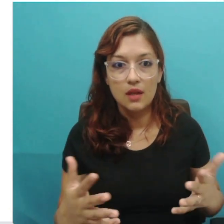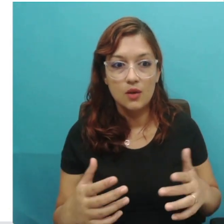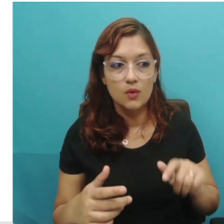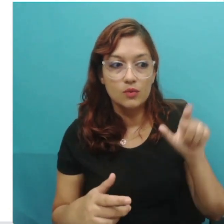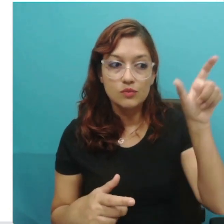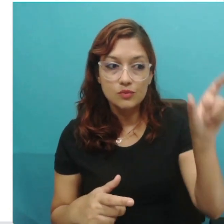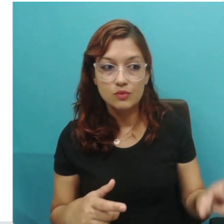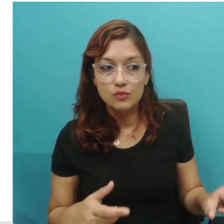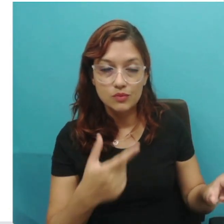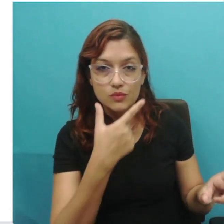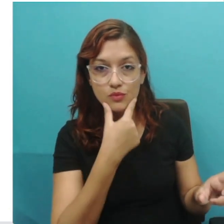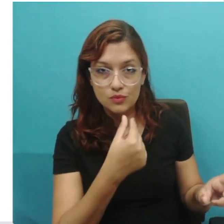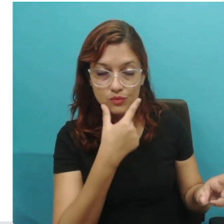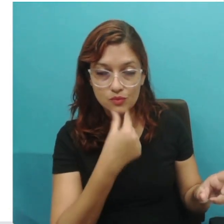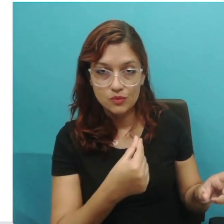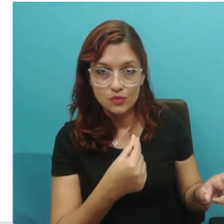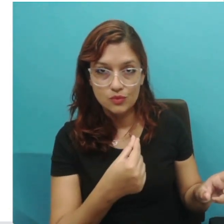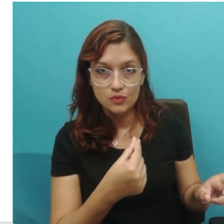eu.